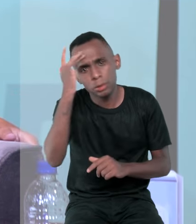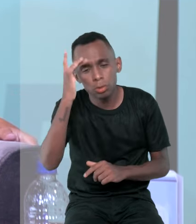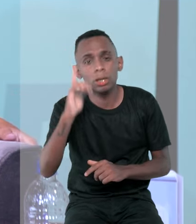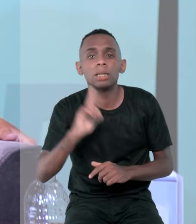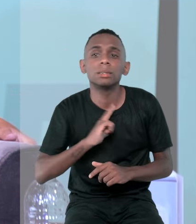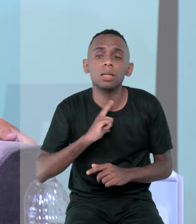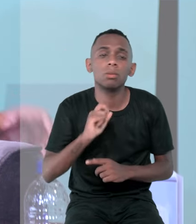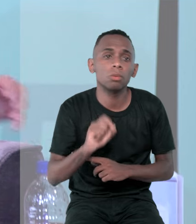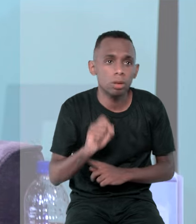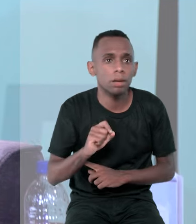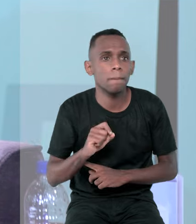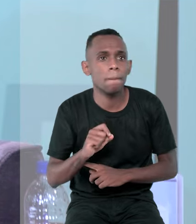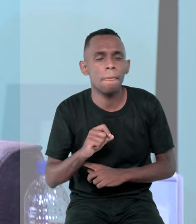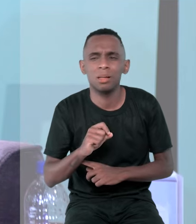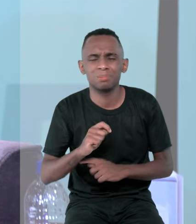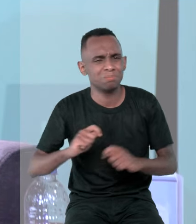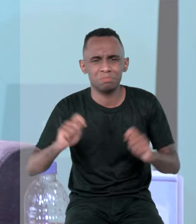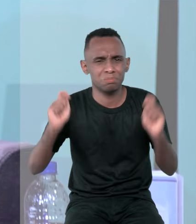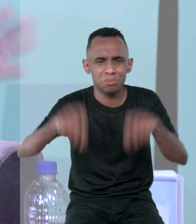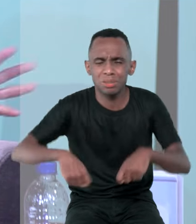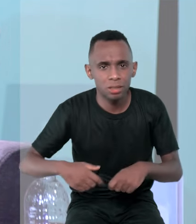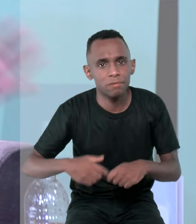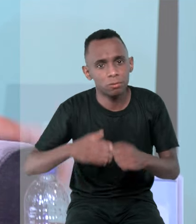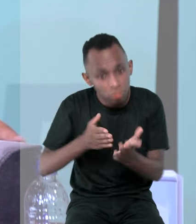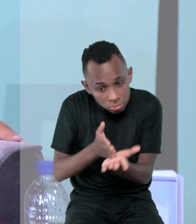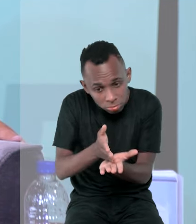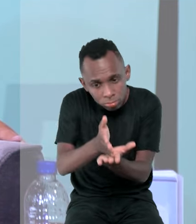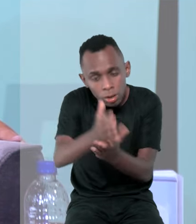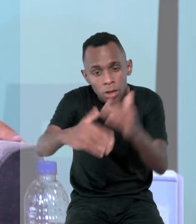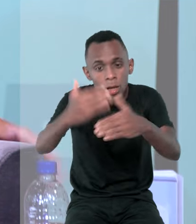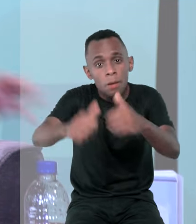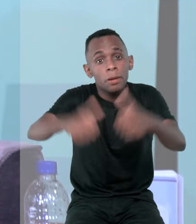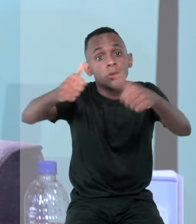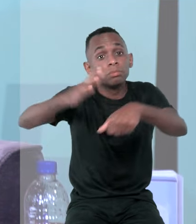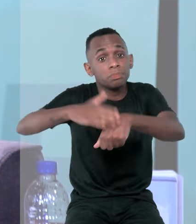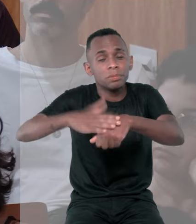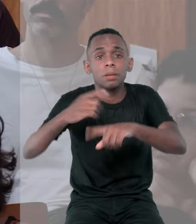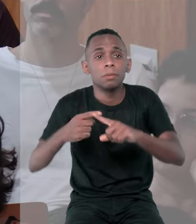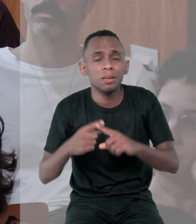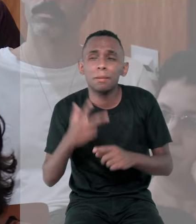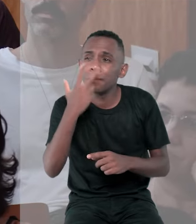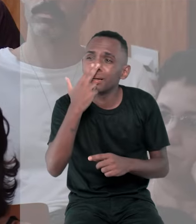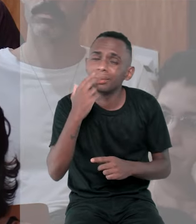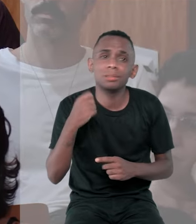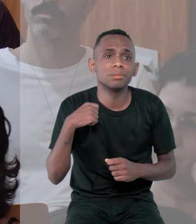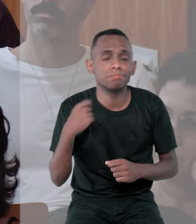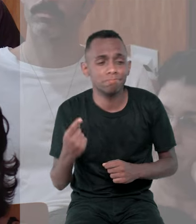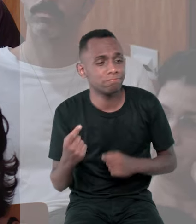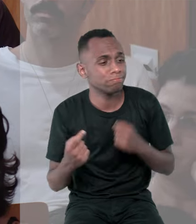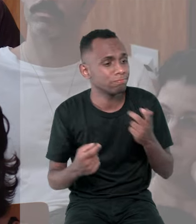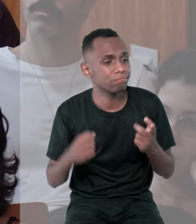cada vez menos a possibilidade de fazer o percurso por si, né? porque quase sempre... A plateia